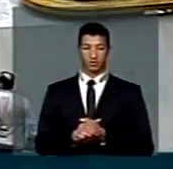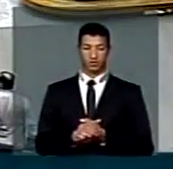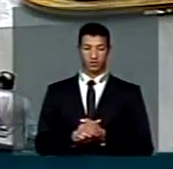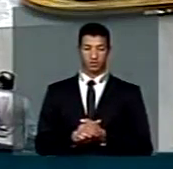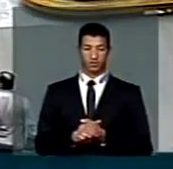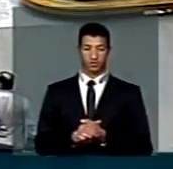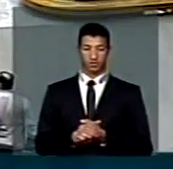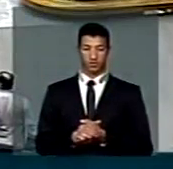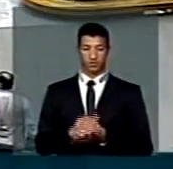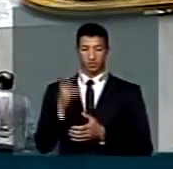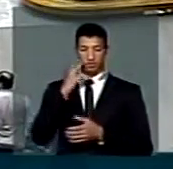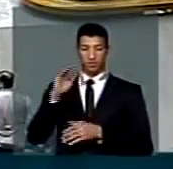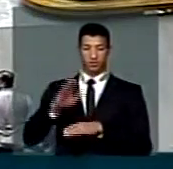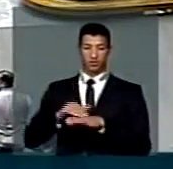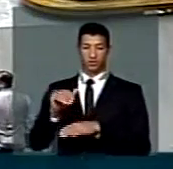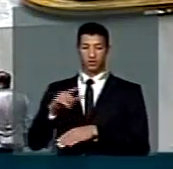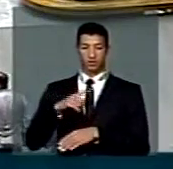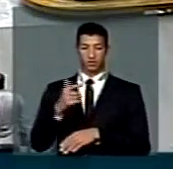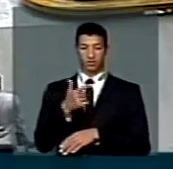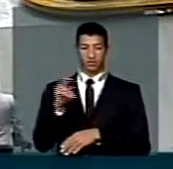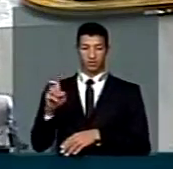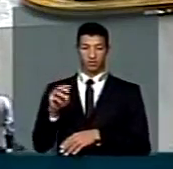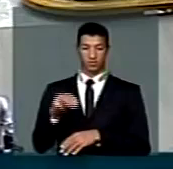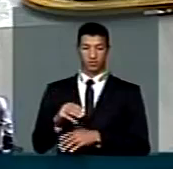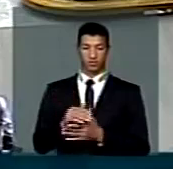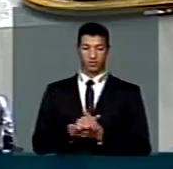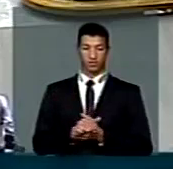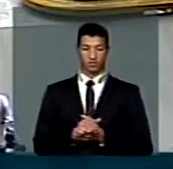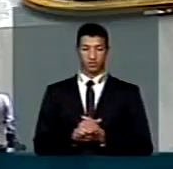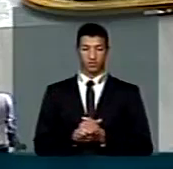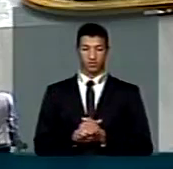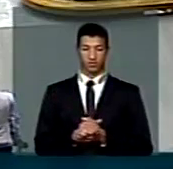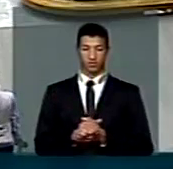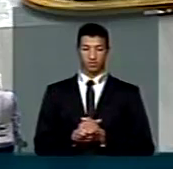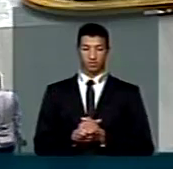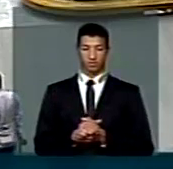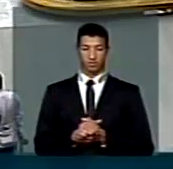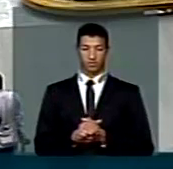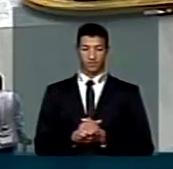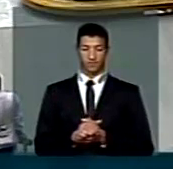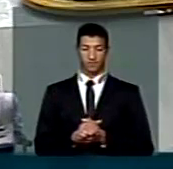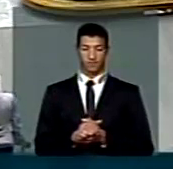Carlos Magno, Vossa Excelência tem 25 minutos. Eu vou terminar.